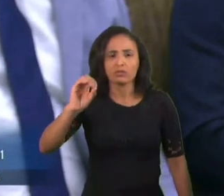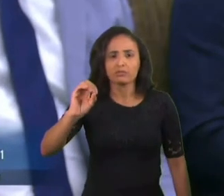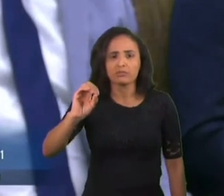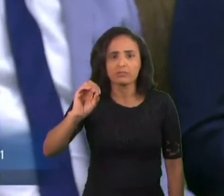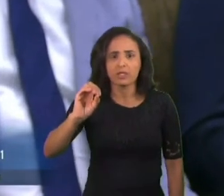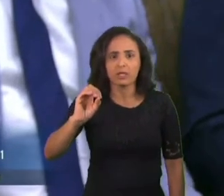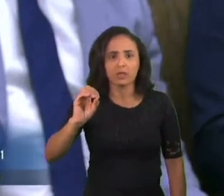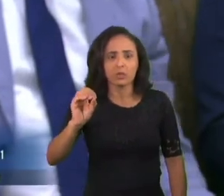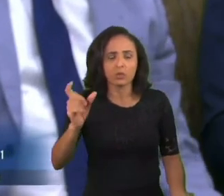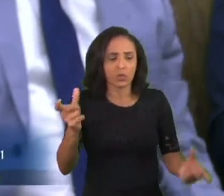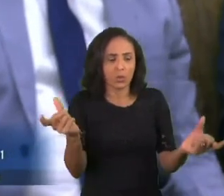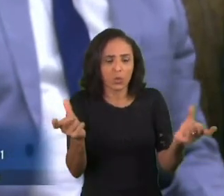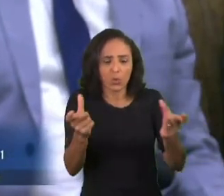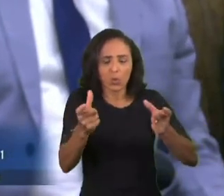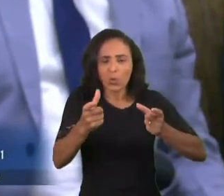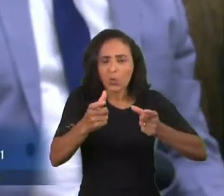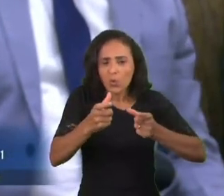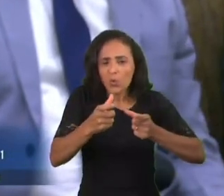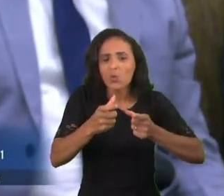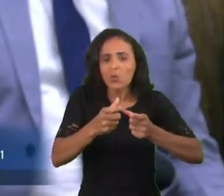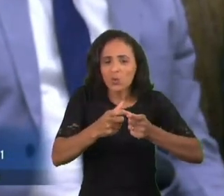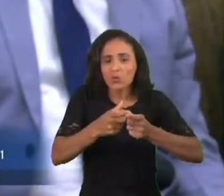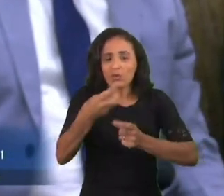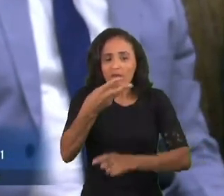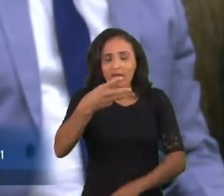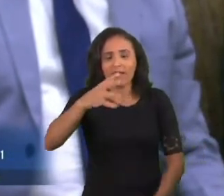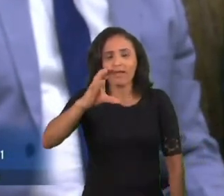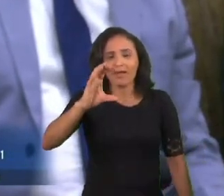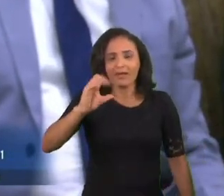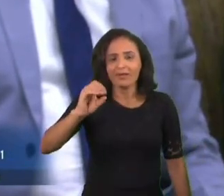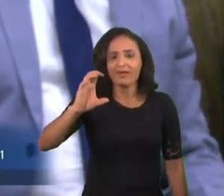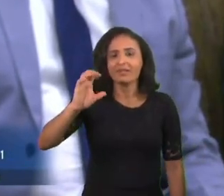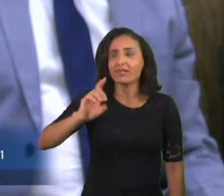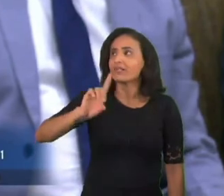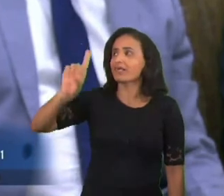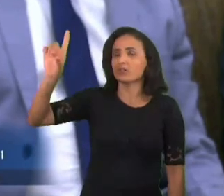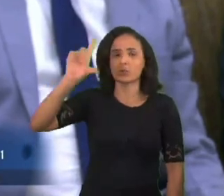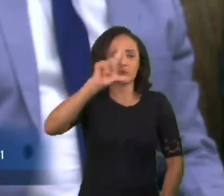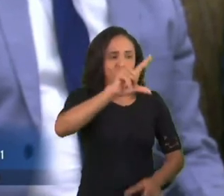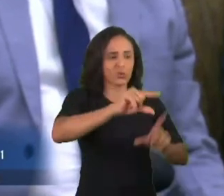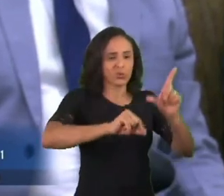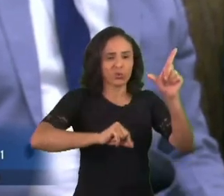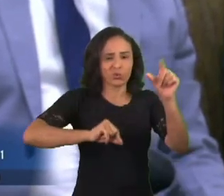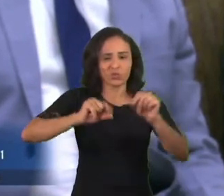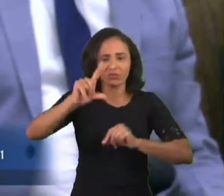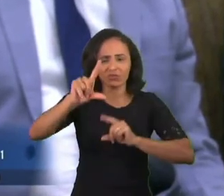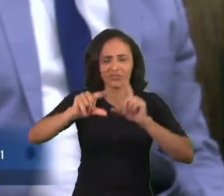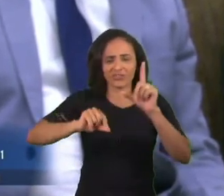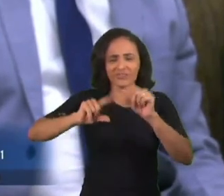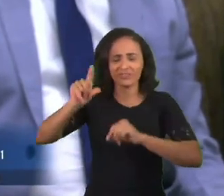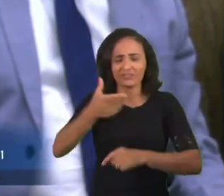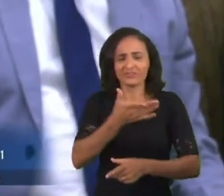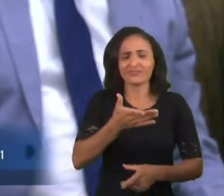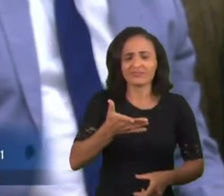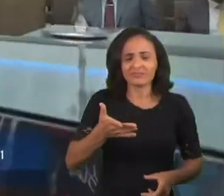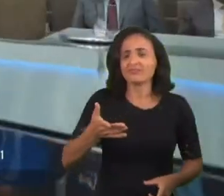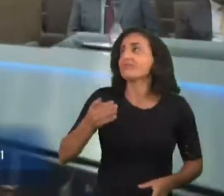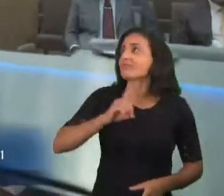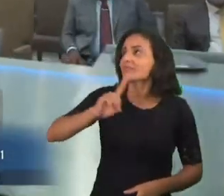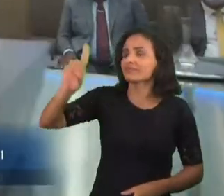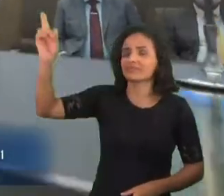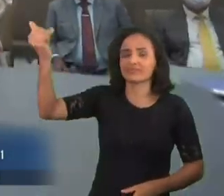foram aprovados. Mas eram os 300 que Deus tinha selecionado. E olha o